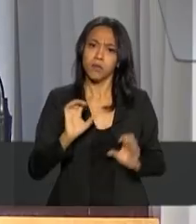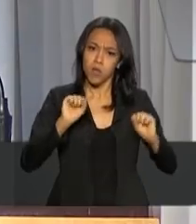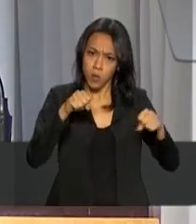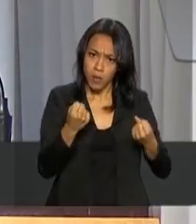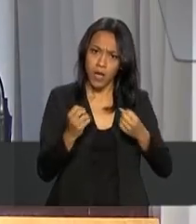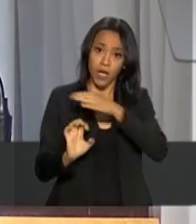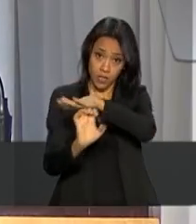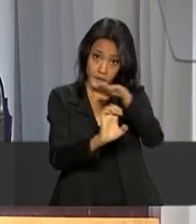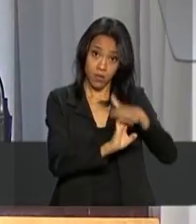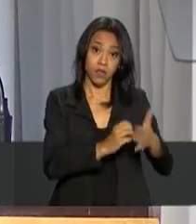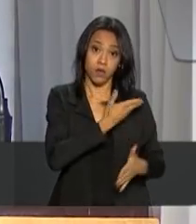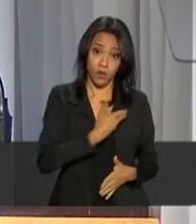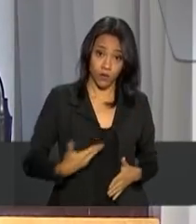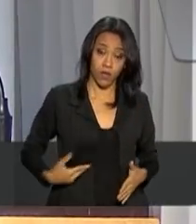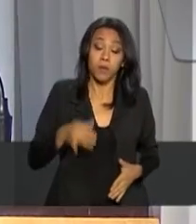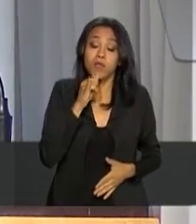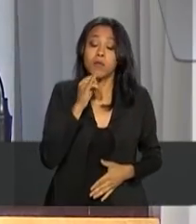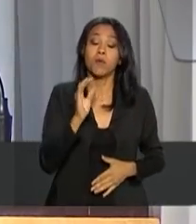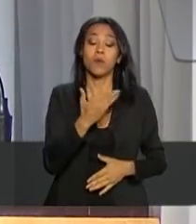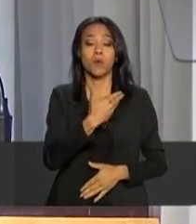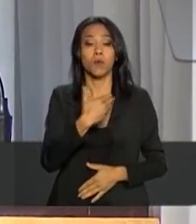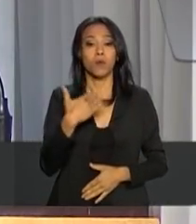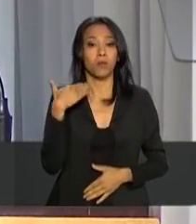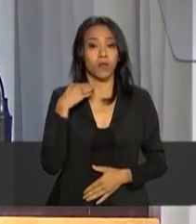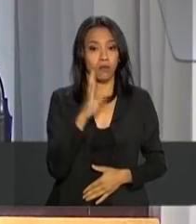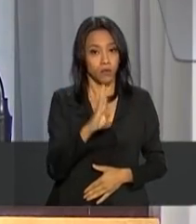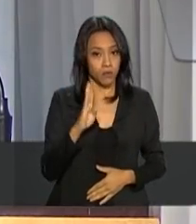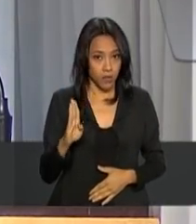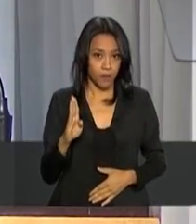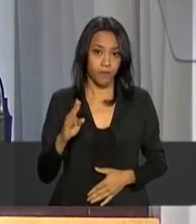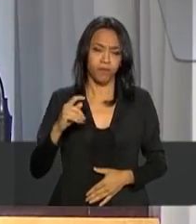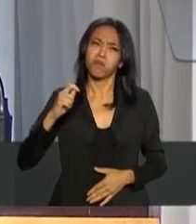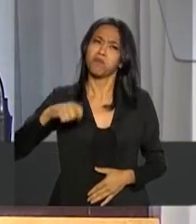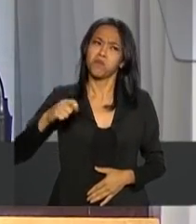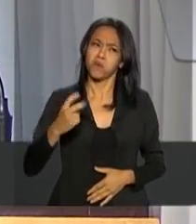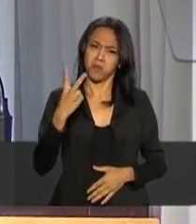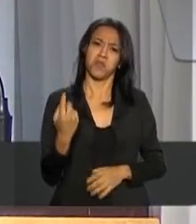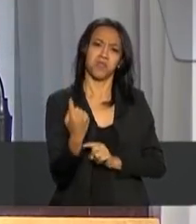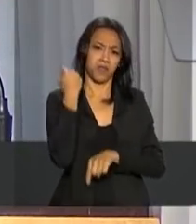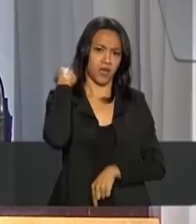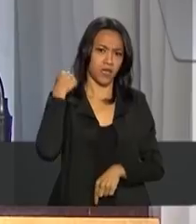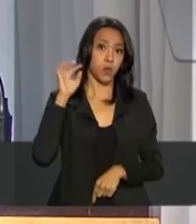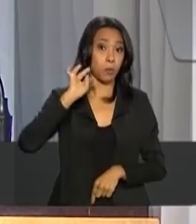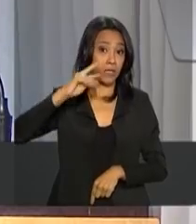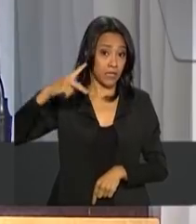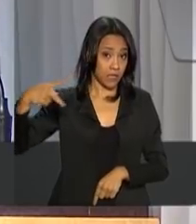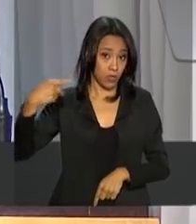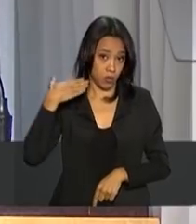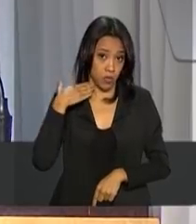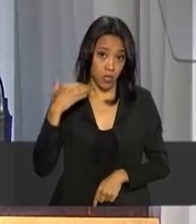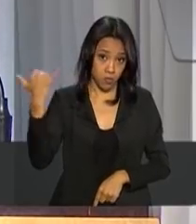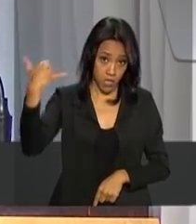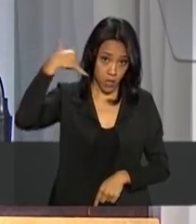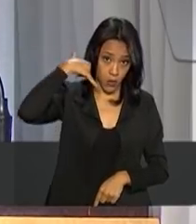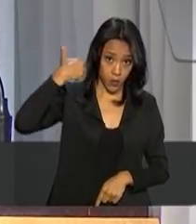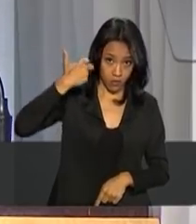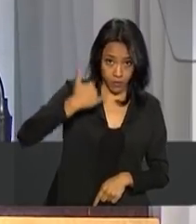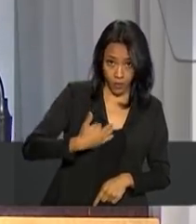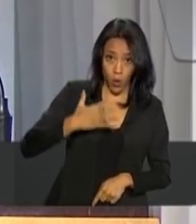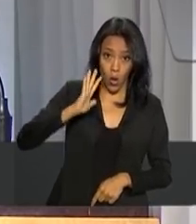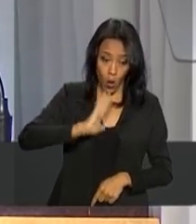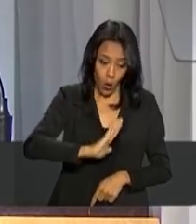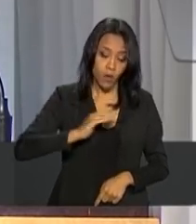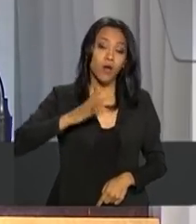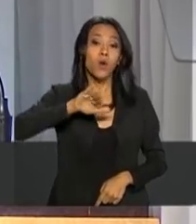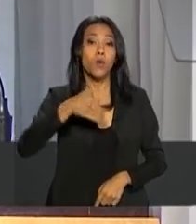O Banco do Brasil, há coisa de um mês e pouco atrás, o Caffarelli, presidente do banco, me ligou e disse, ó, presidente, quero lhe dar uma notícia. Quando